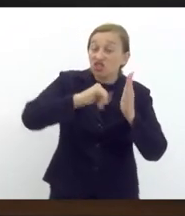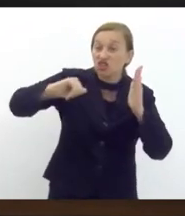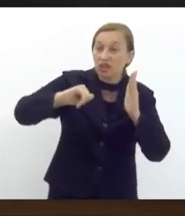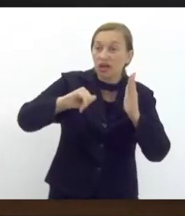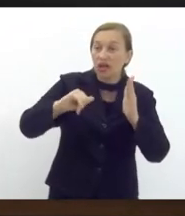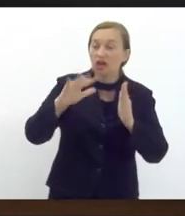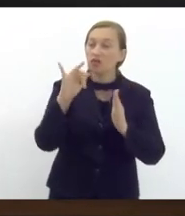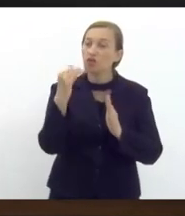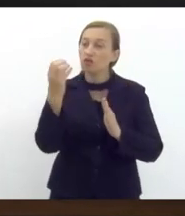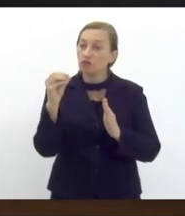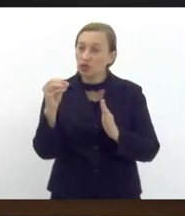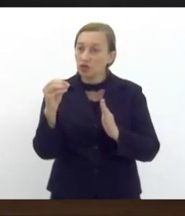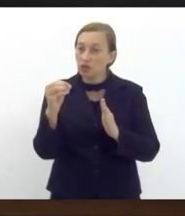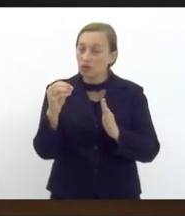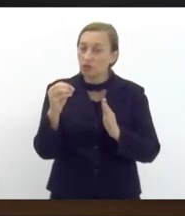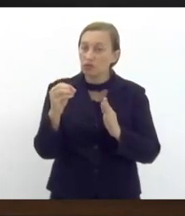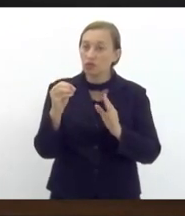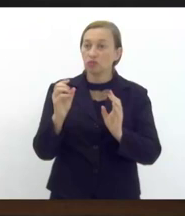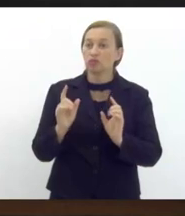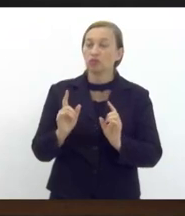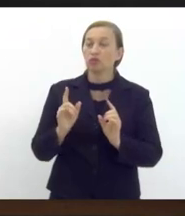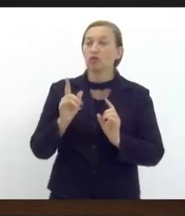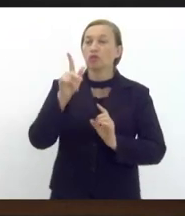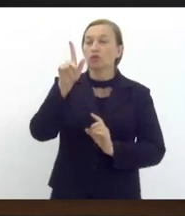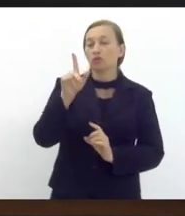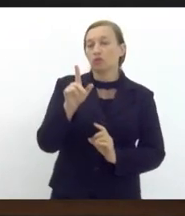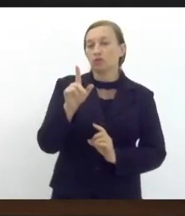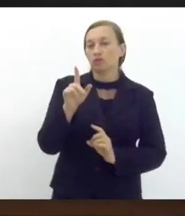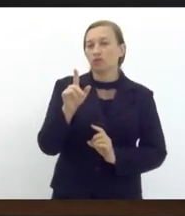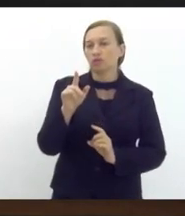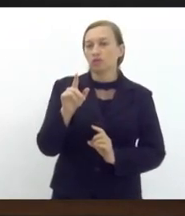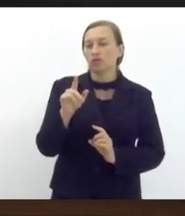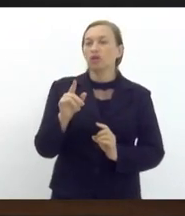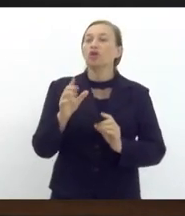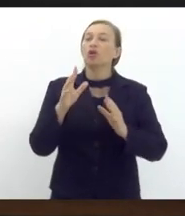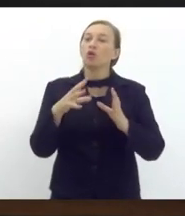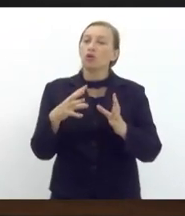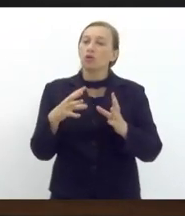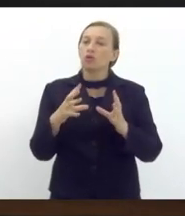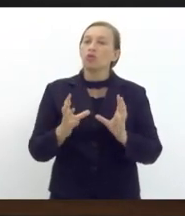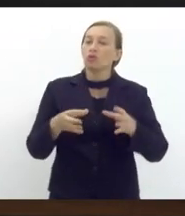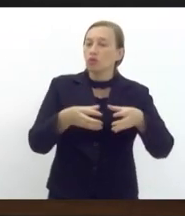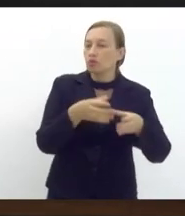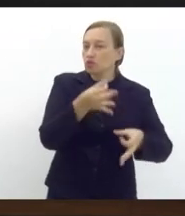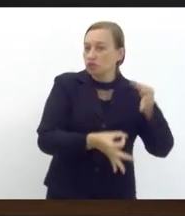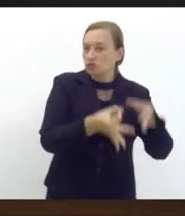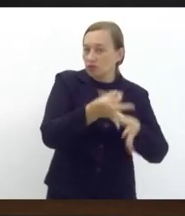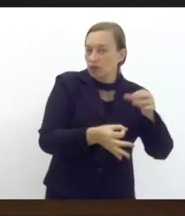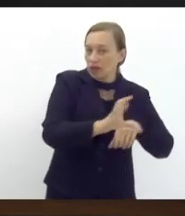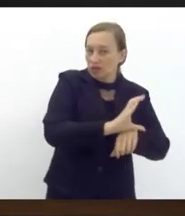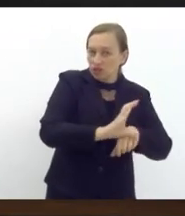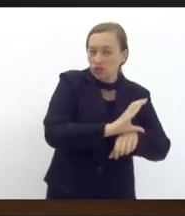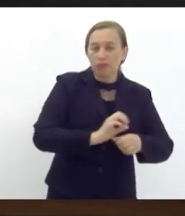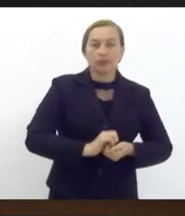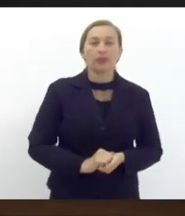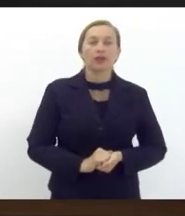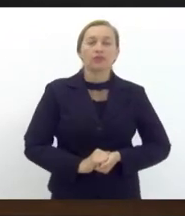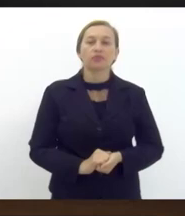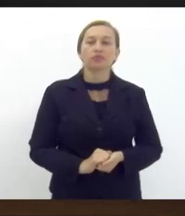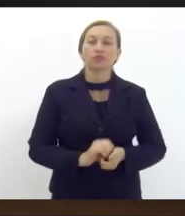inversíveis nos postos das comissões de condições de Justiça pela constitucionalidade